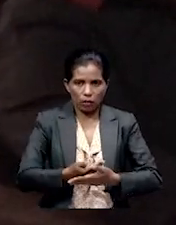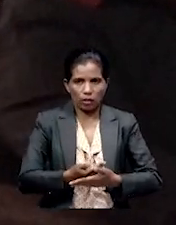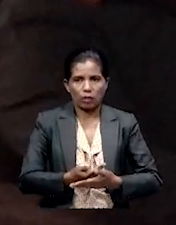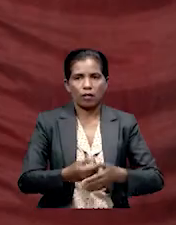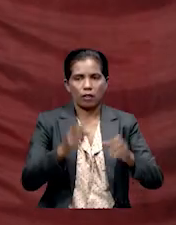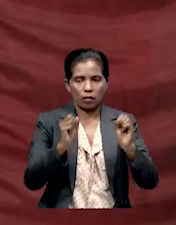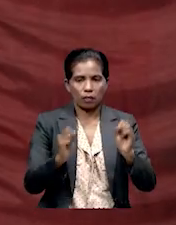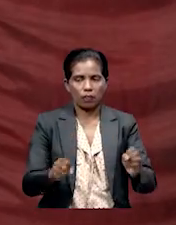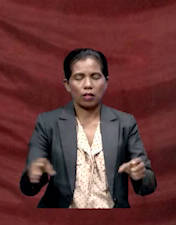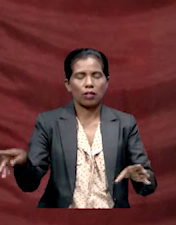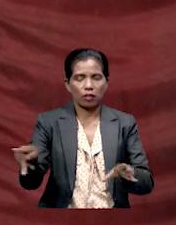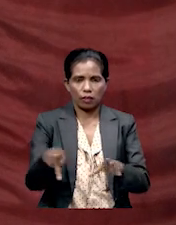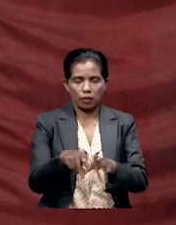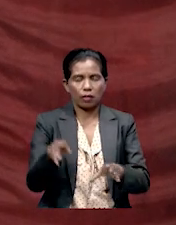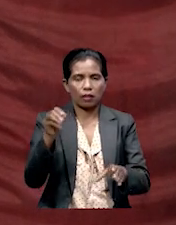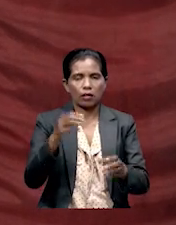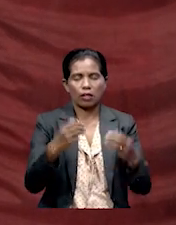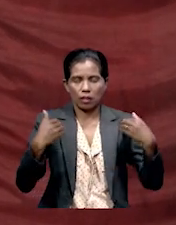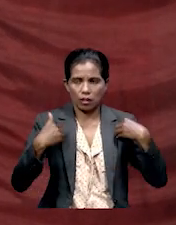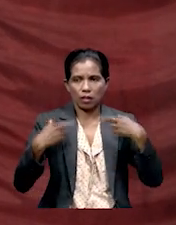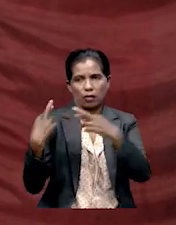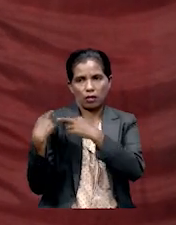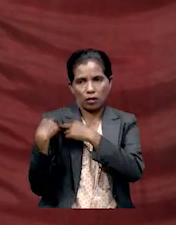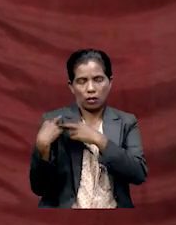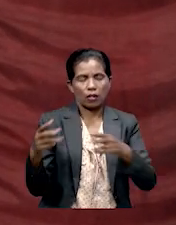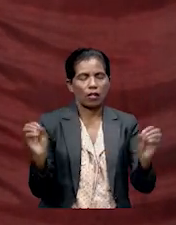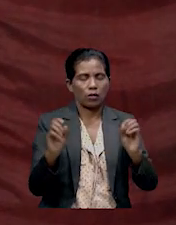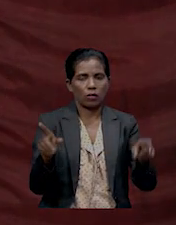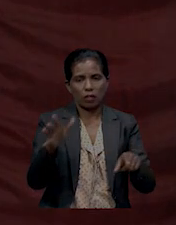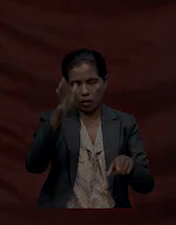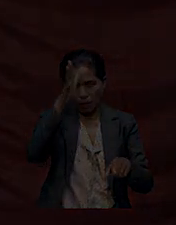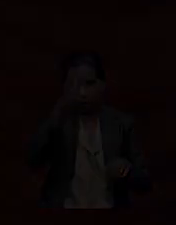maka comete nia máximo responsabilidade la os aman. João Carlos, GMN.